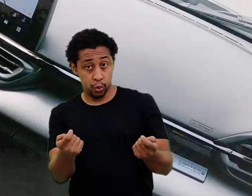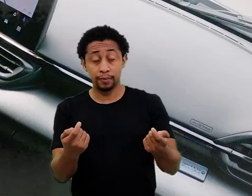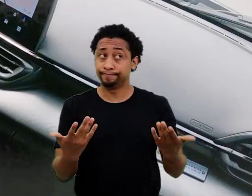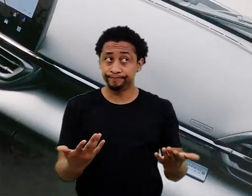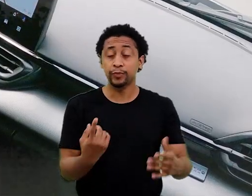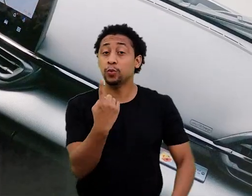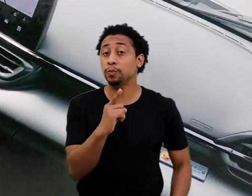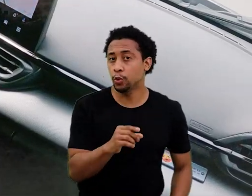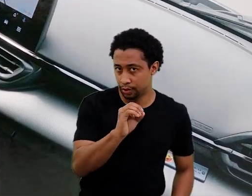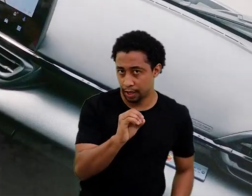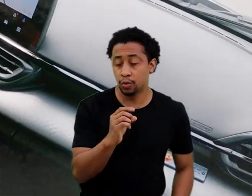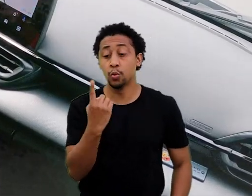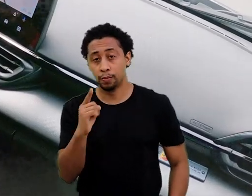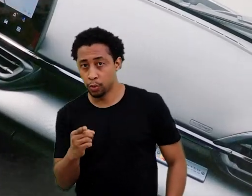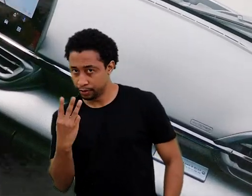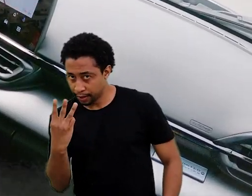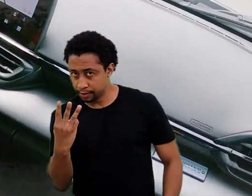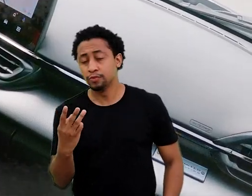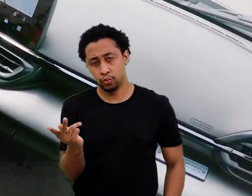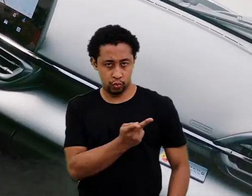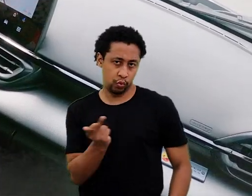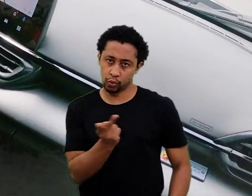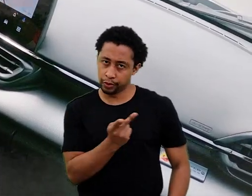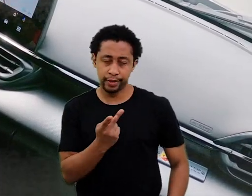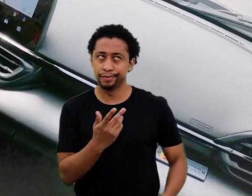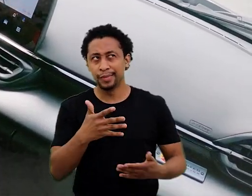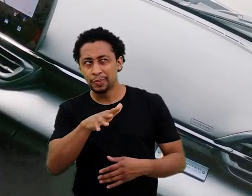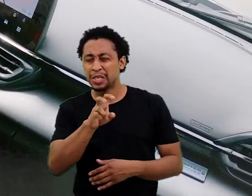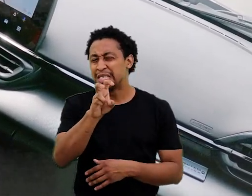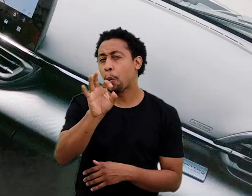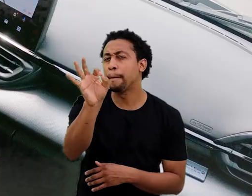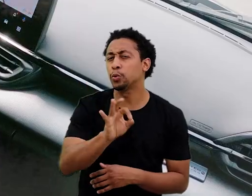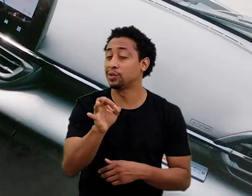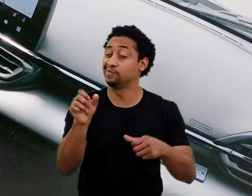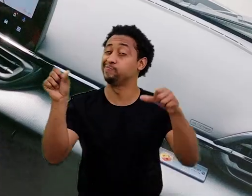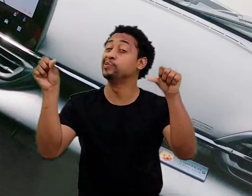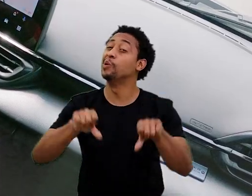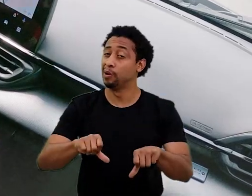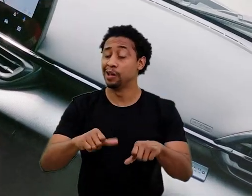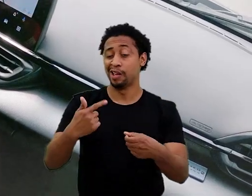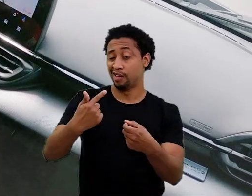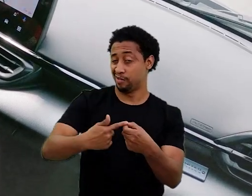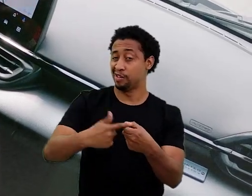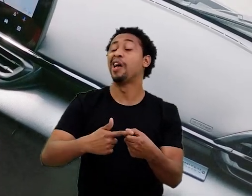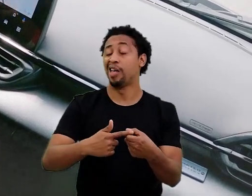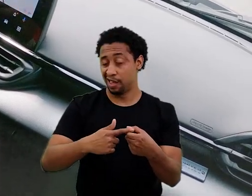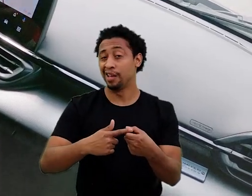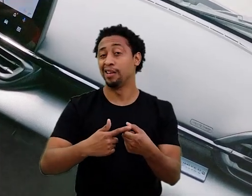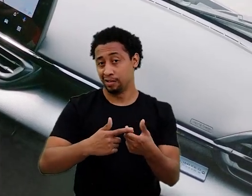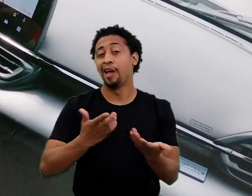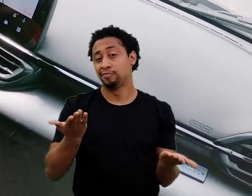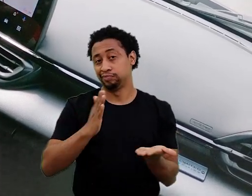tanto a 1.0 quanto a 1.3, falando no Fastback, vai ser mais ou menos 5% pior o consumo em relação ao Nivus, e